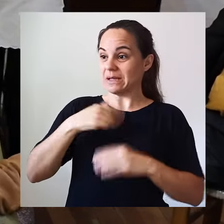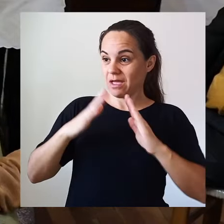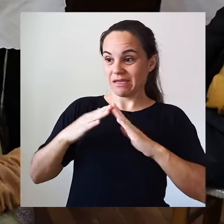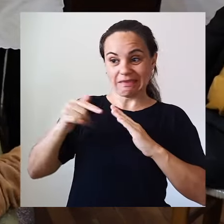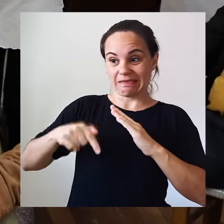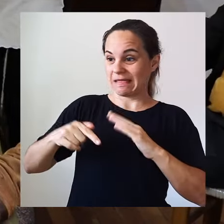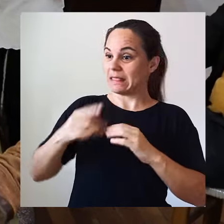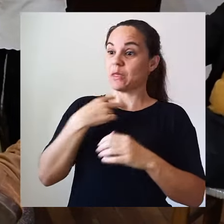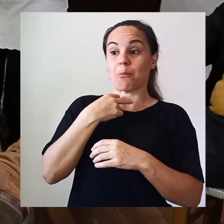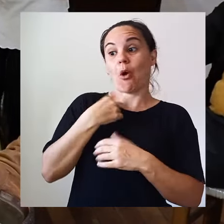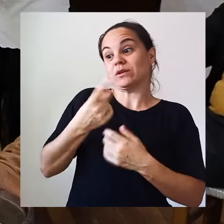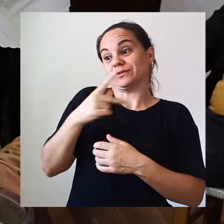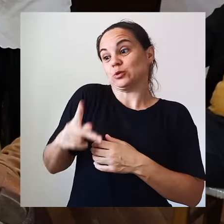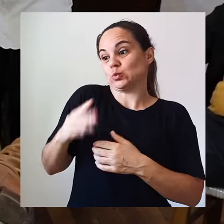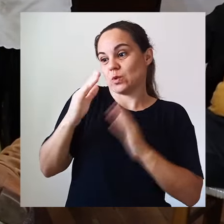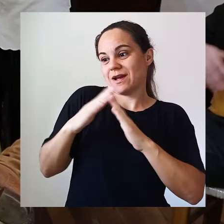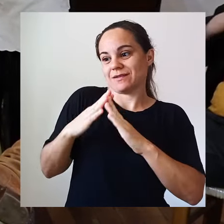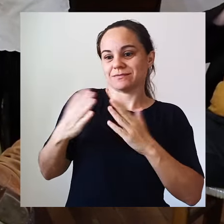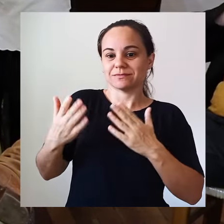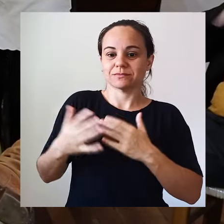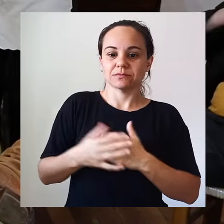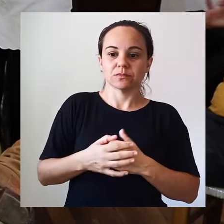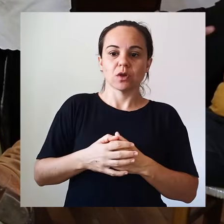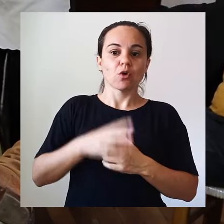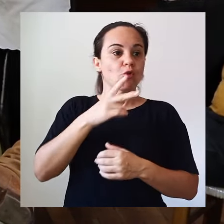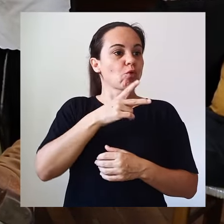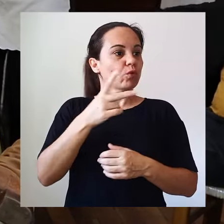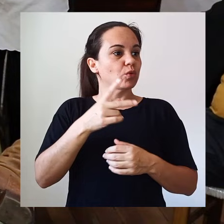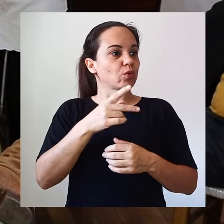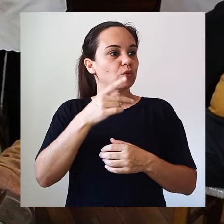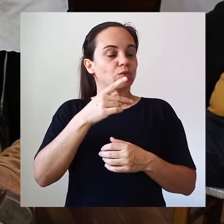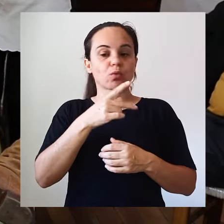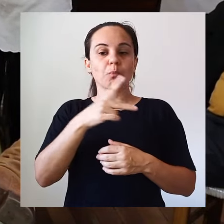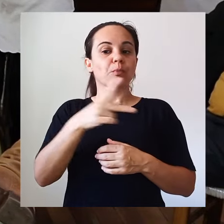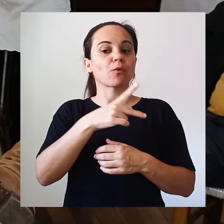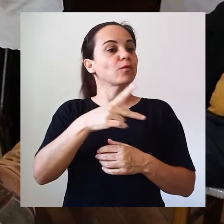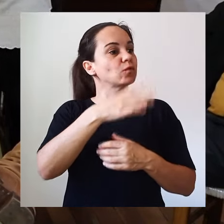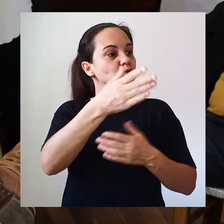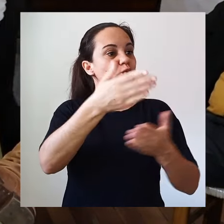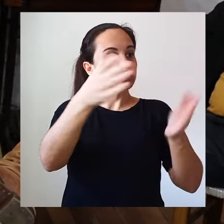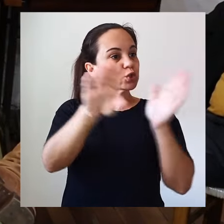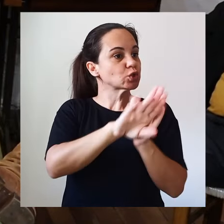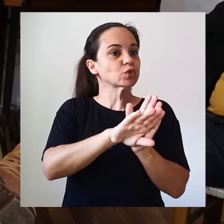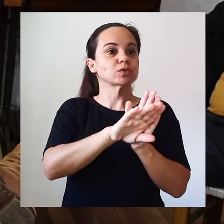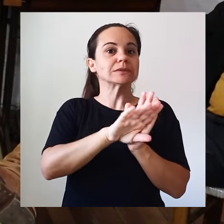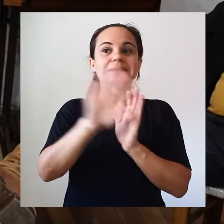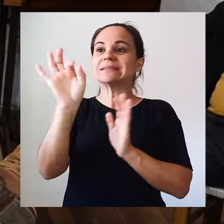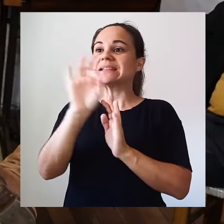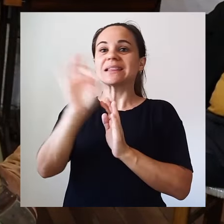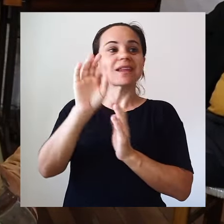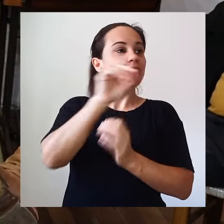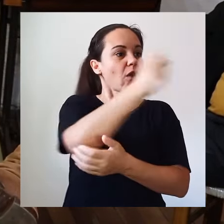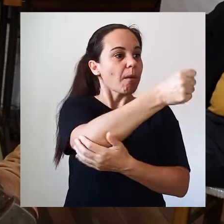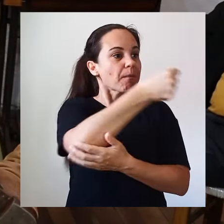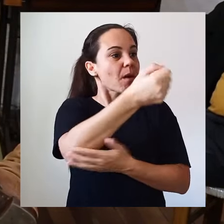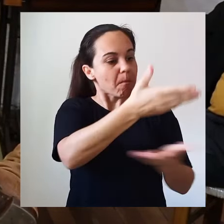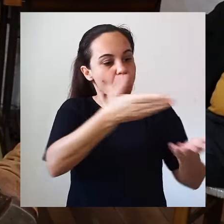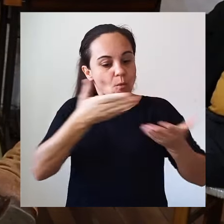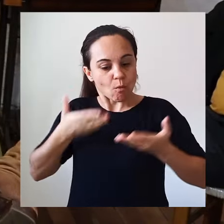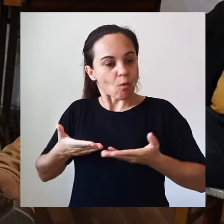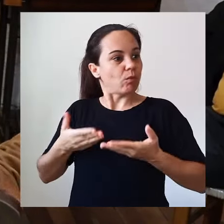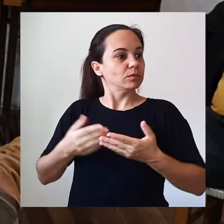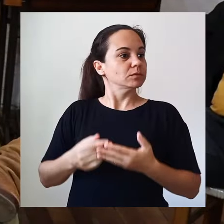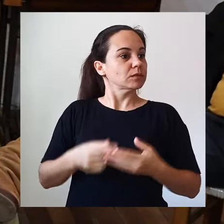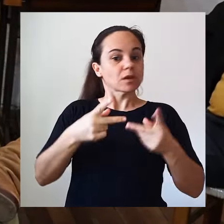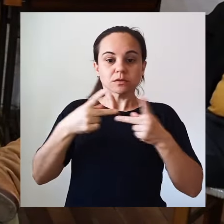Mas não viram que a profe Genesi tá lá na porta, que ninguém foi abrir e receber visita? Ah, sim. Quando que eu tava chegando,